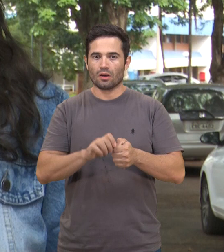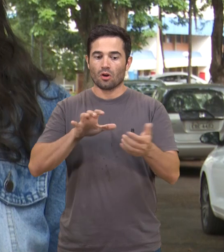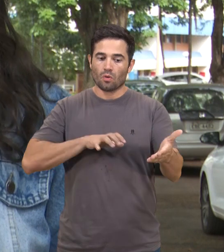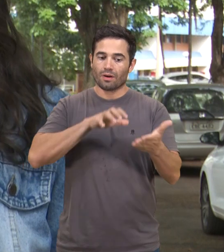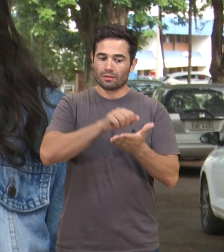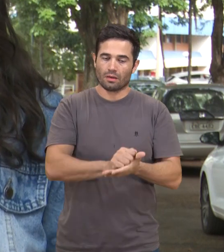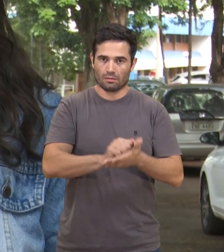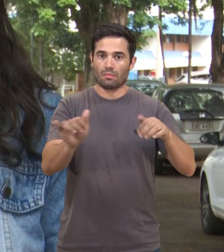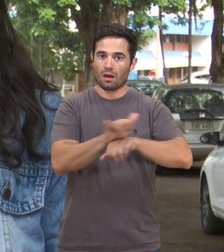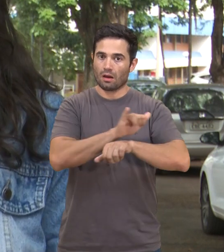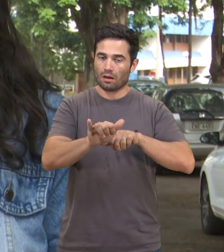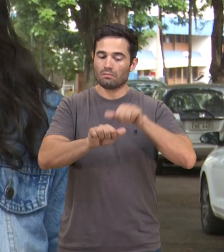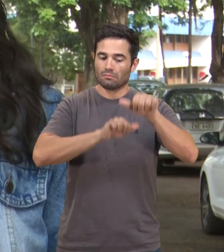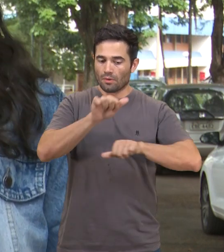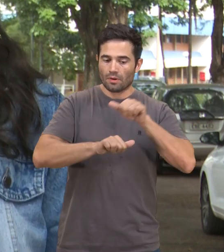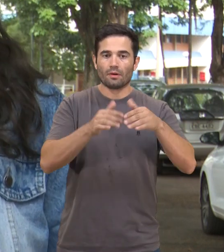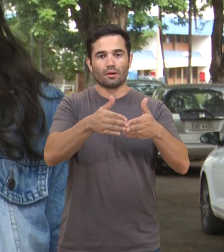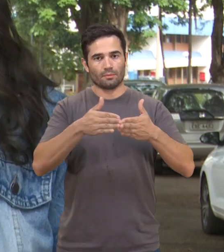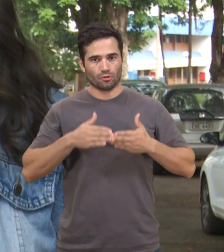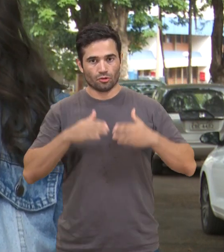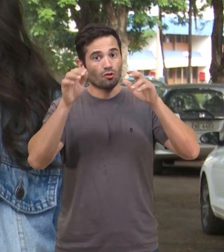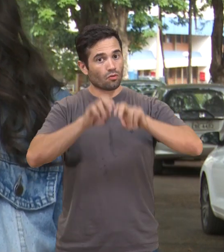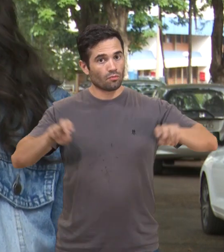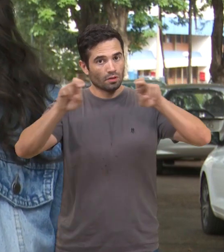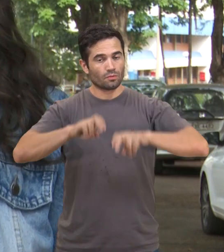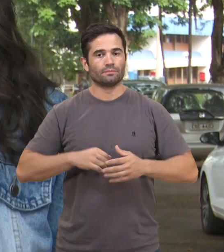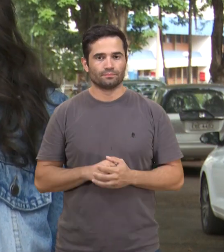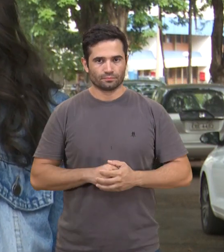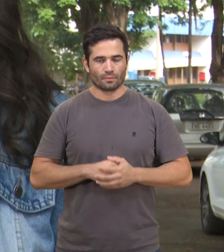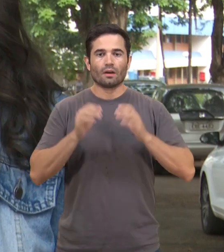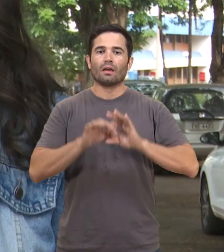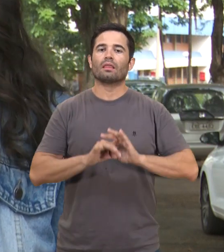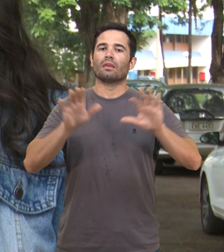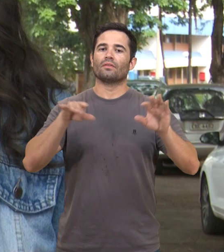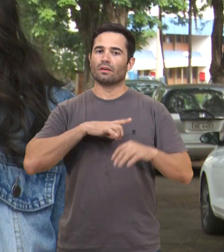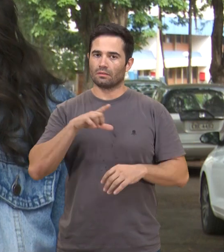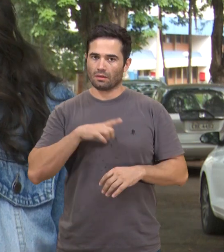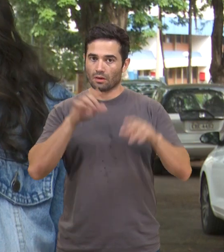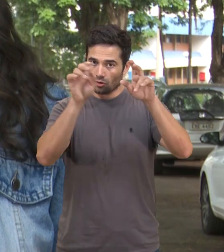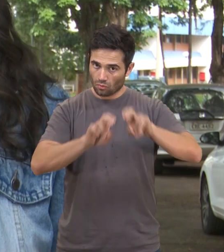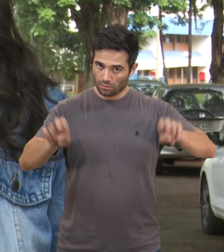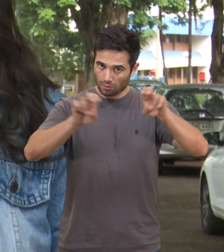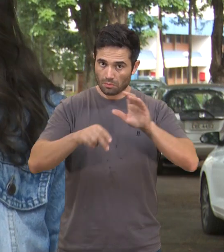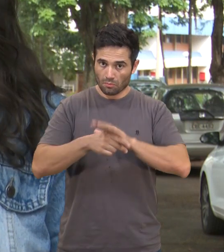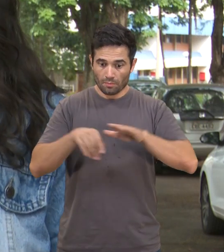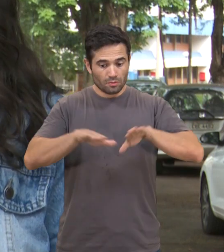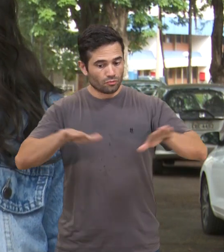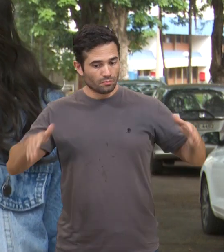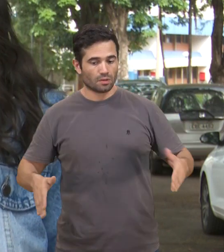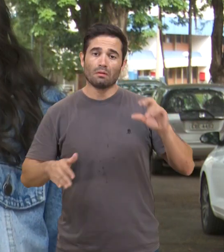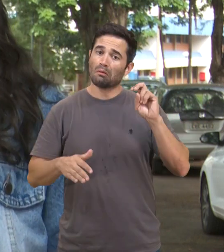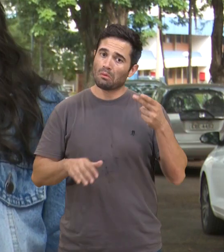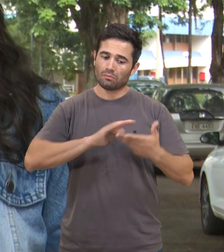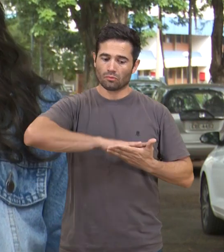o cadastro para atualização e solicitação de computadores. Serão disponibilizados computadores de